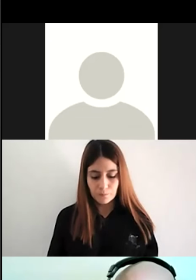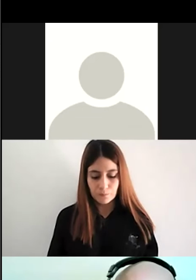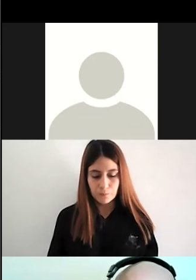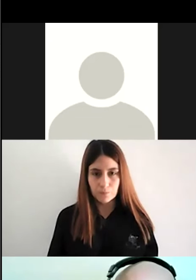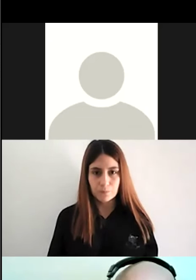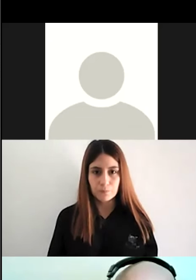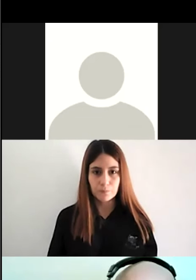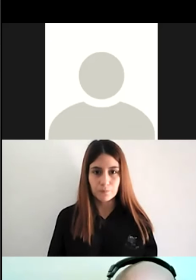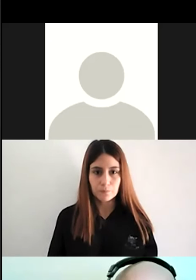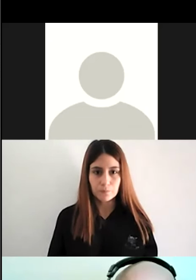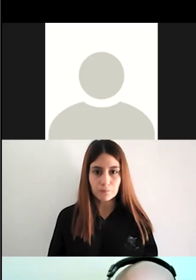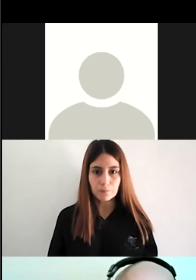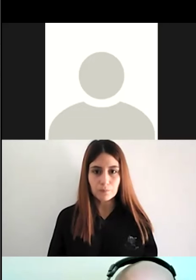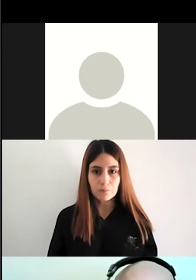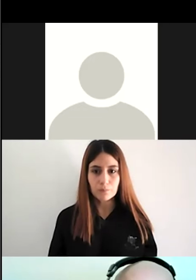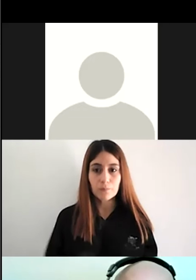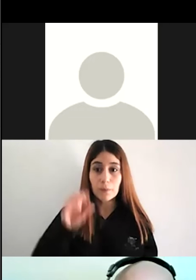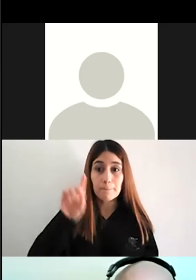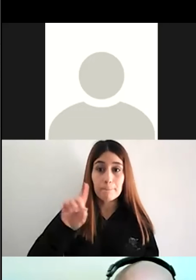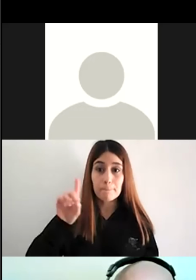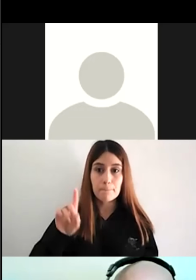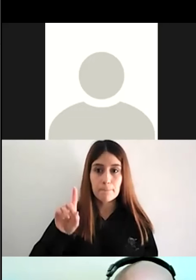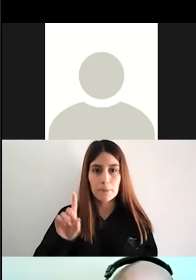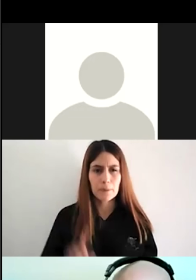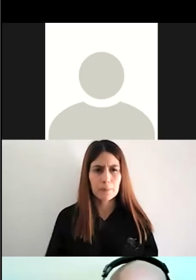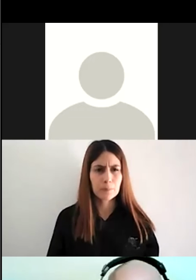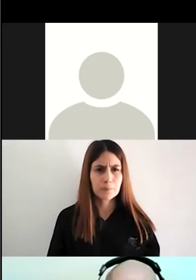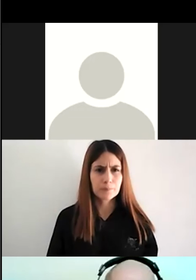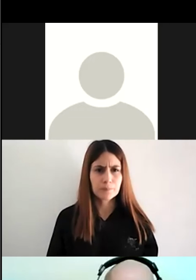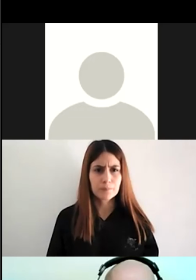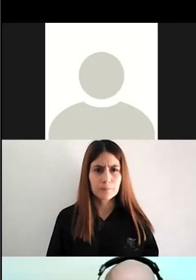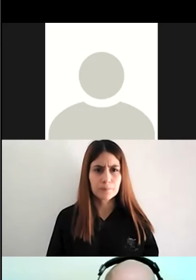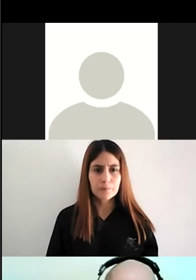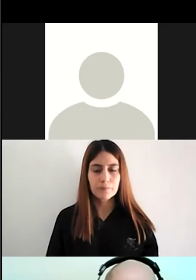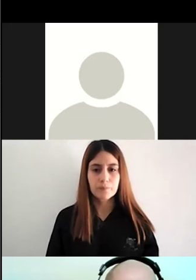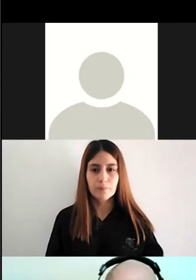A primeira. É a primeira que tem no ecrã.